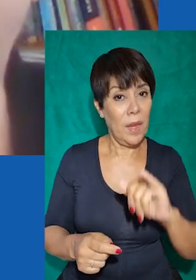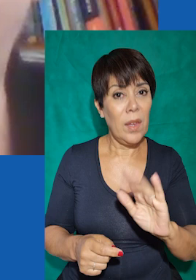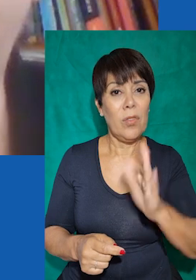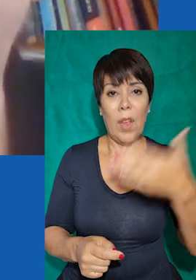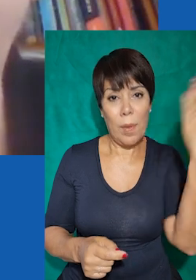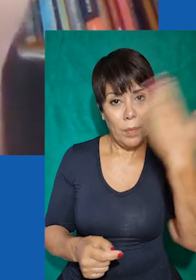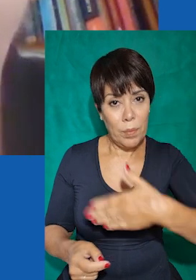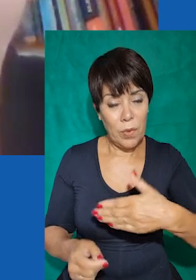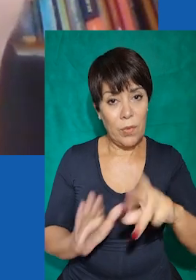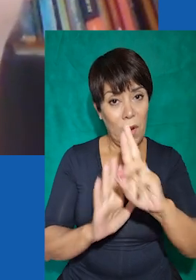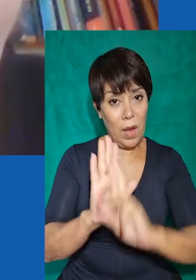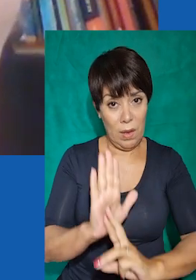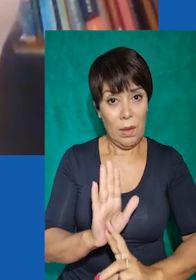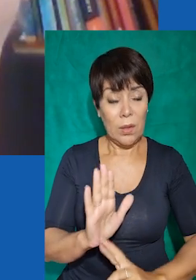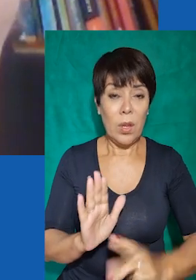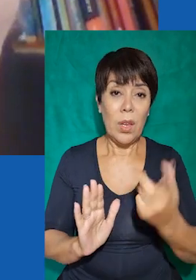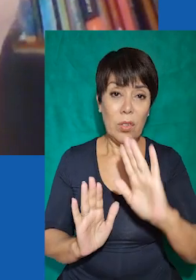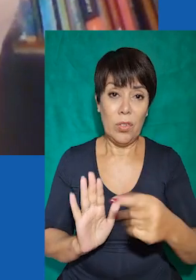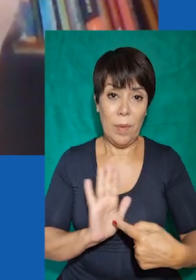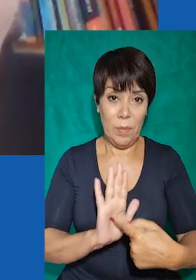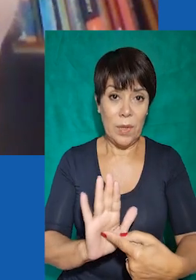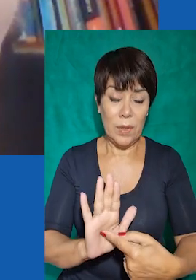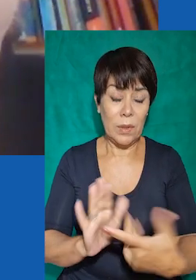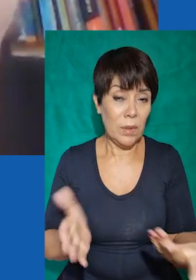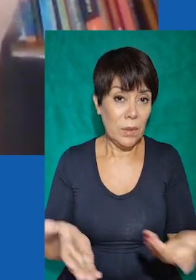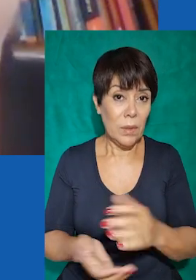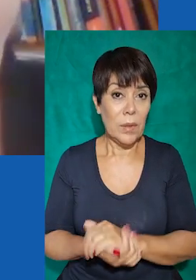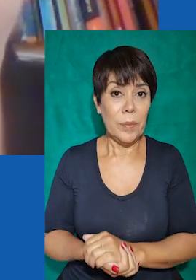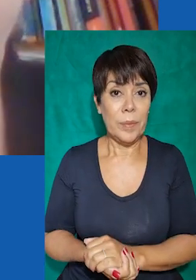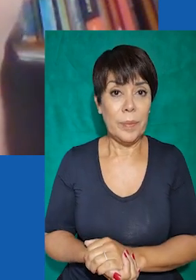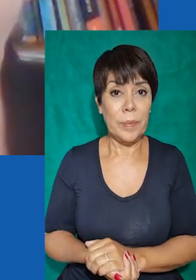vezes, como foi provado pelo relatório Figueiredo, né,